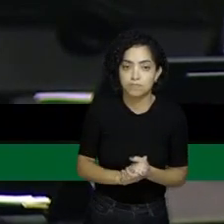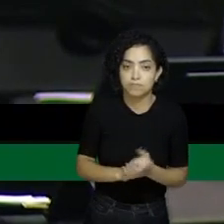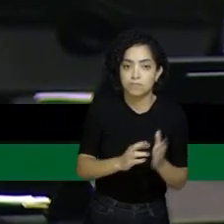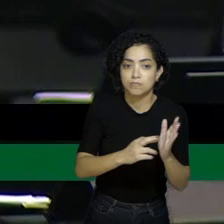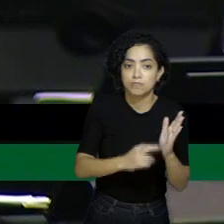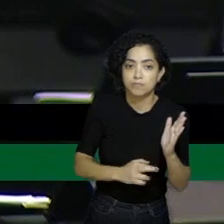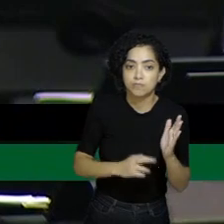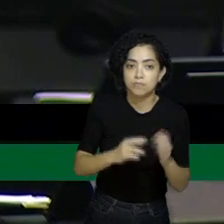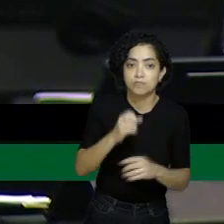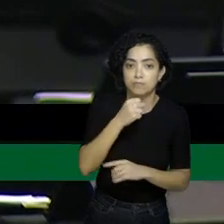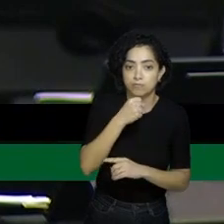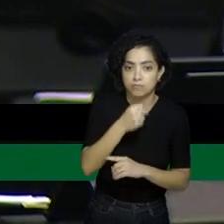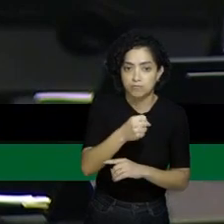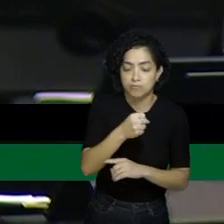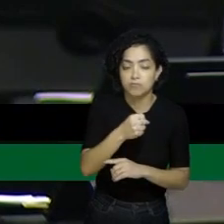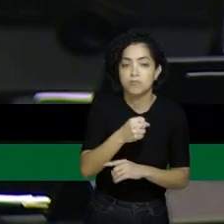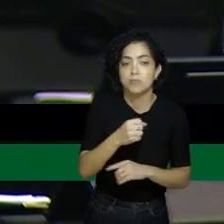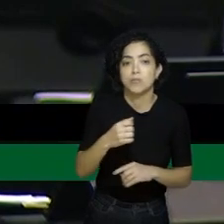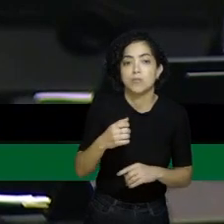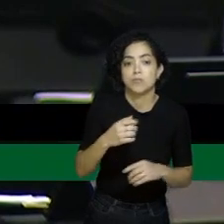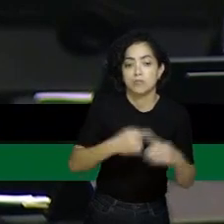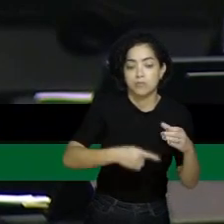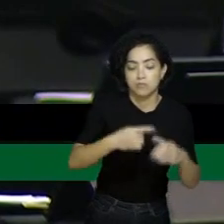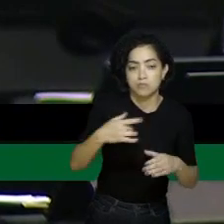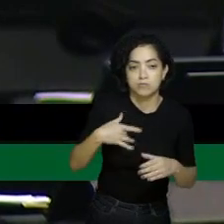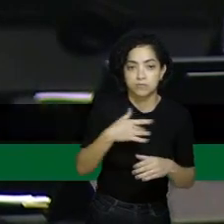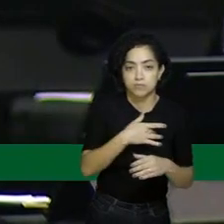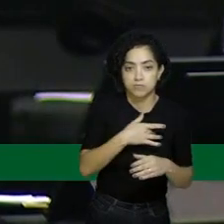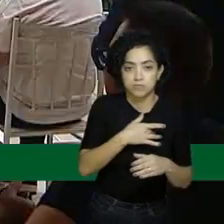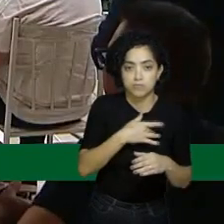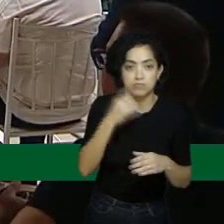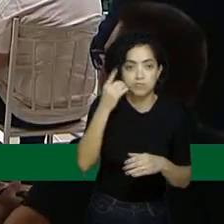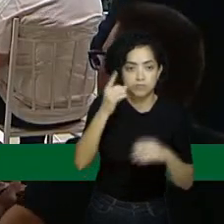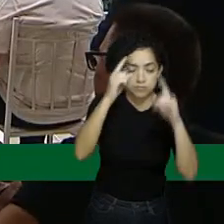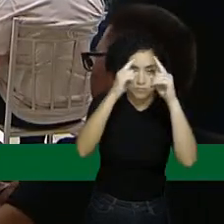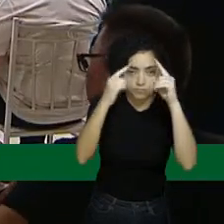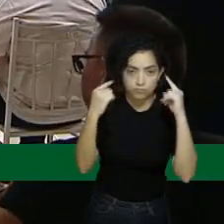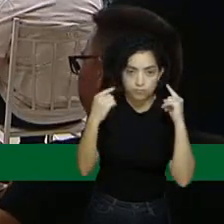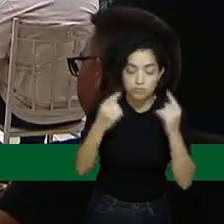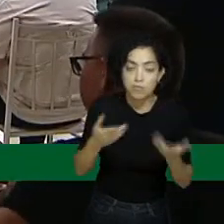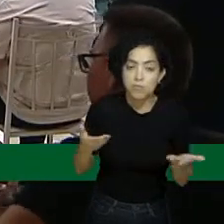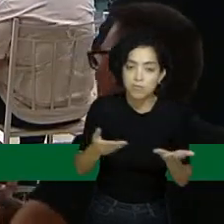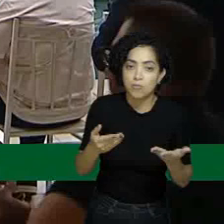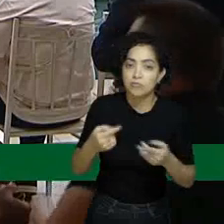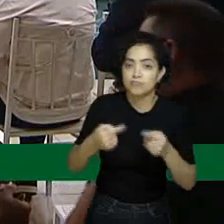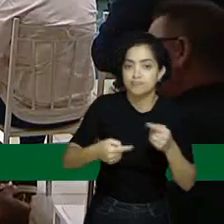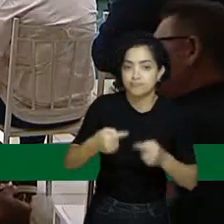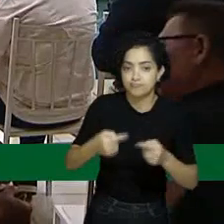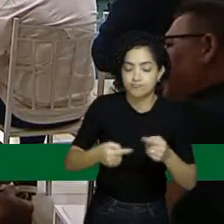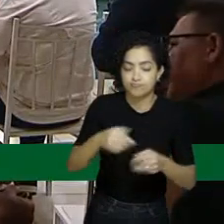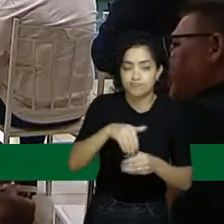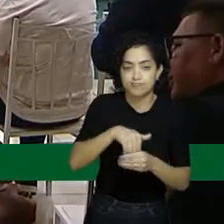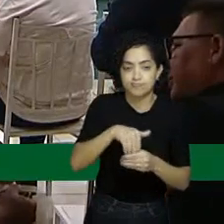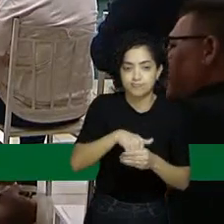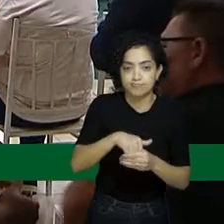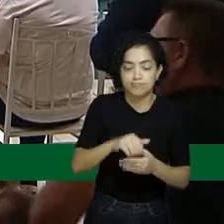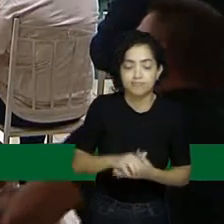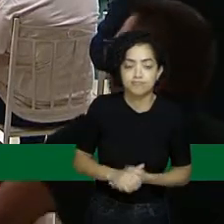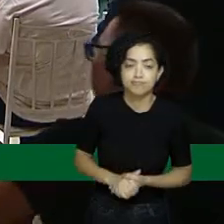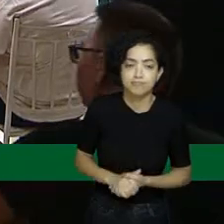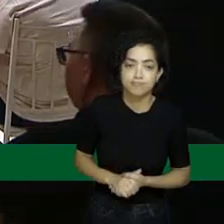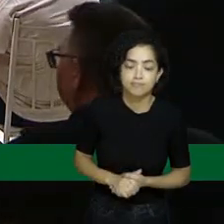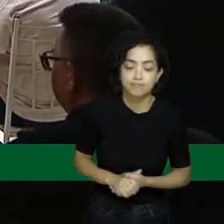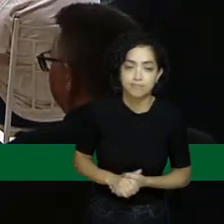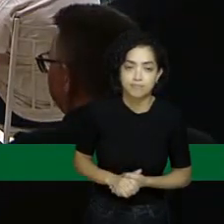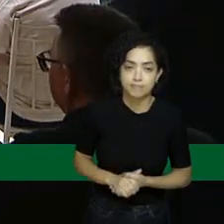Guimarães. Comissão de Saúde, relator deputado Neuri Sareta. Em discussão. Não havendo quem queira discutir em votação, deputados que